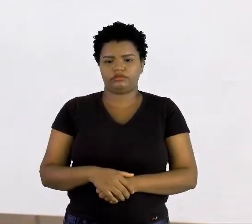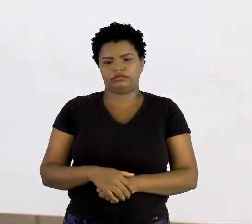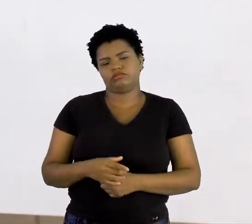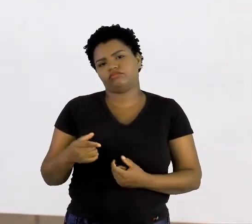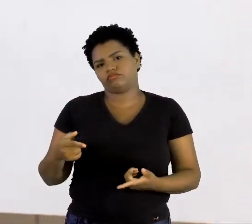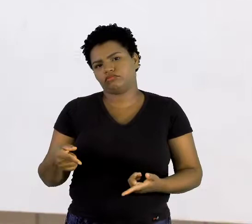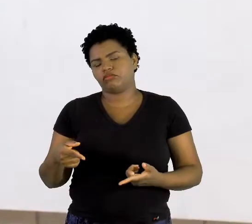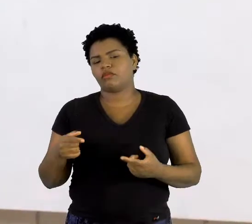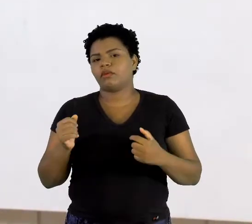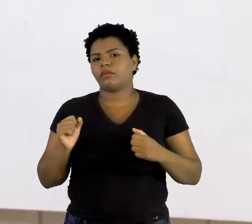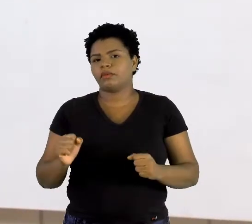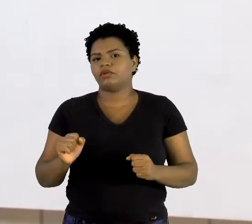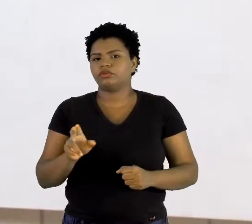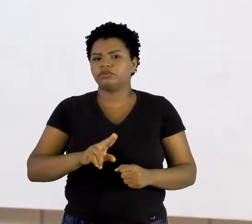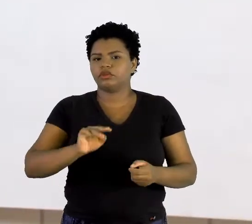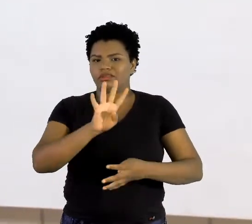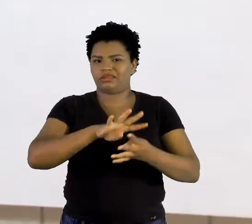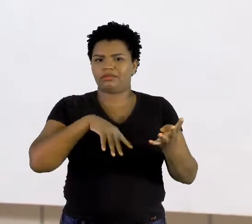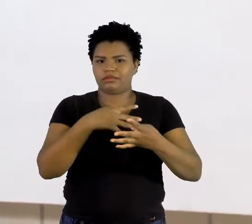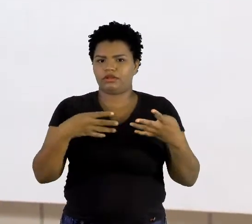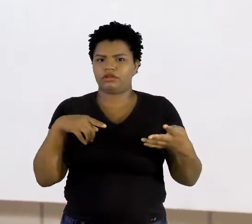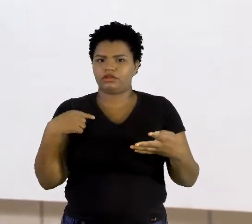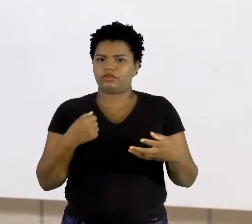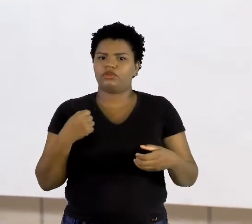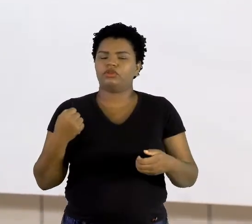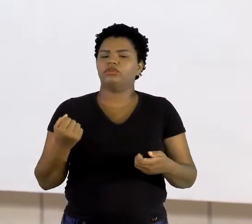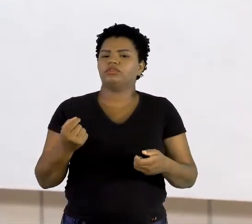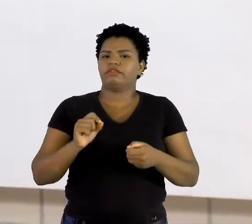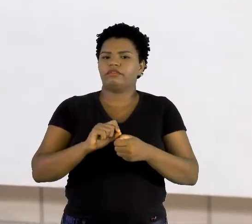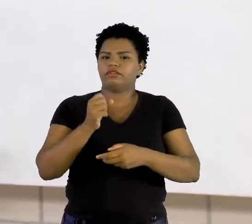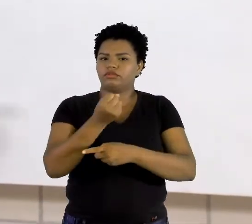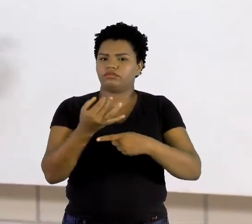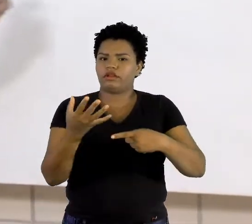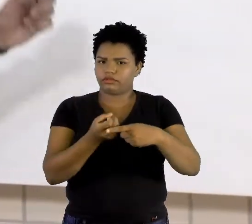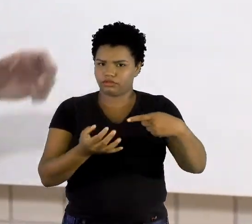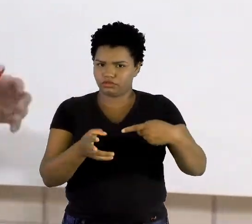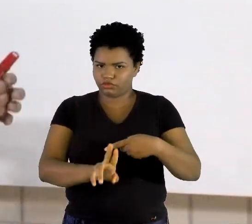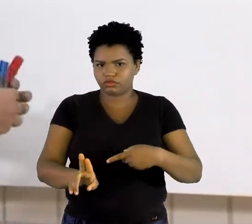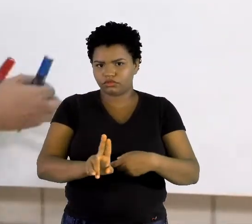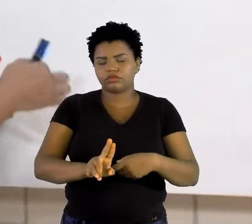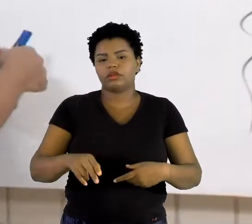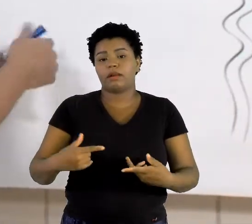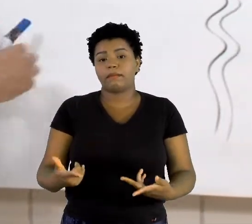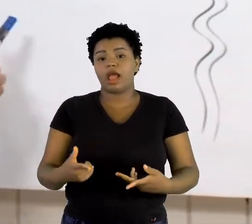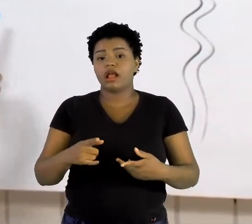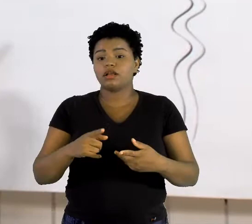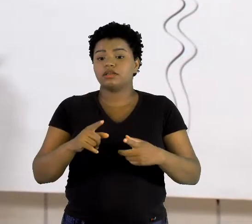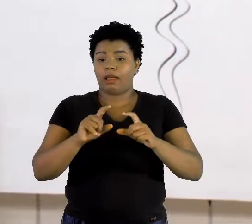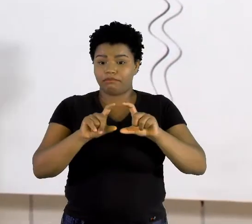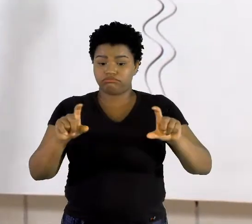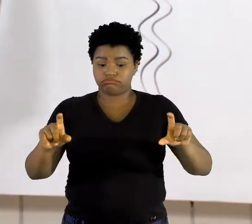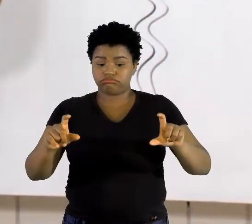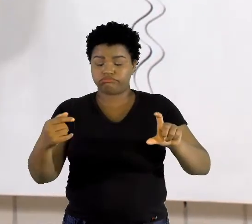bem usar aquela tabela que a gente construiu com frações. Porém, o enunciado me deu